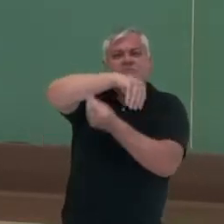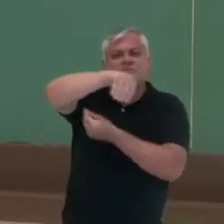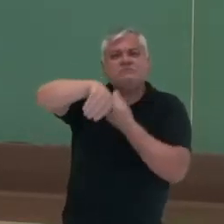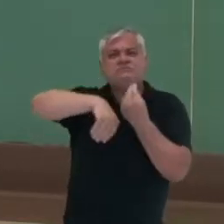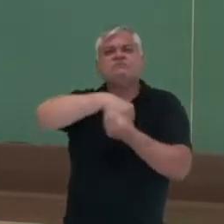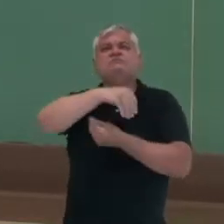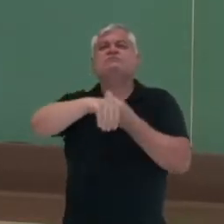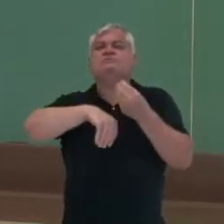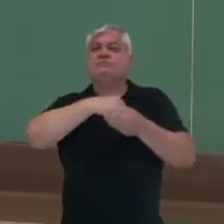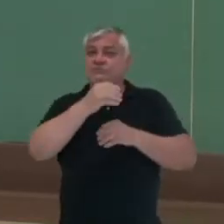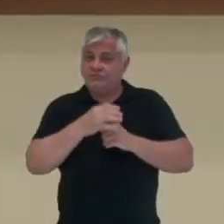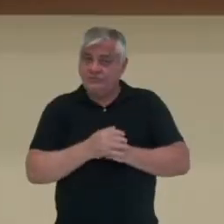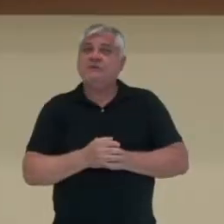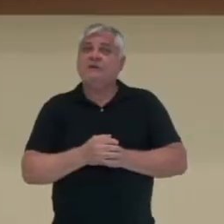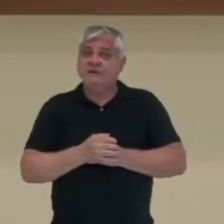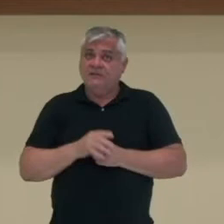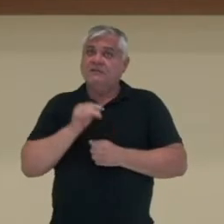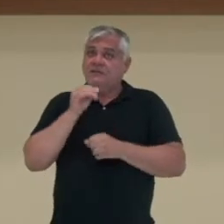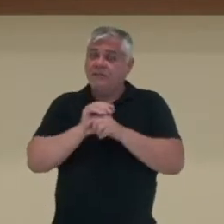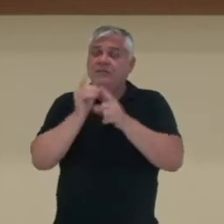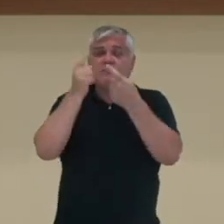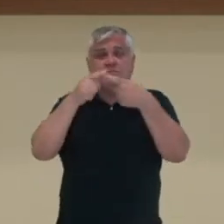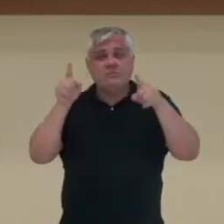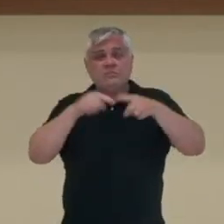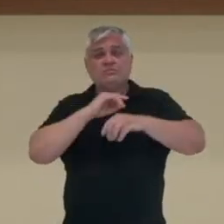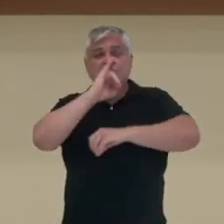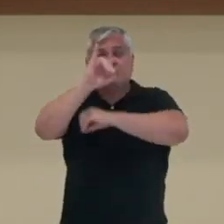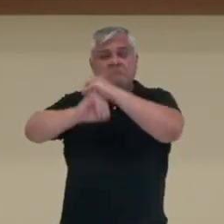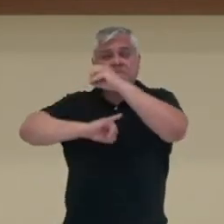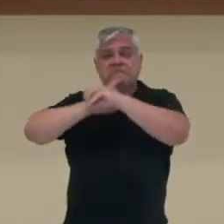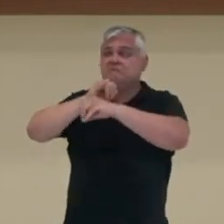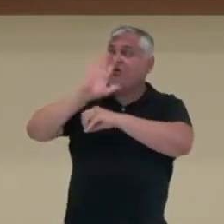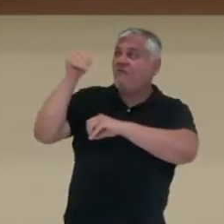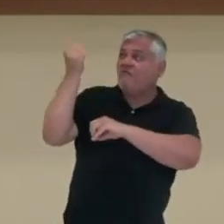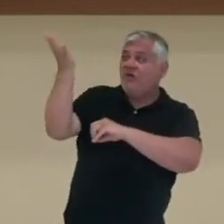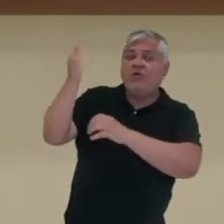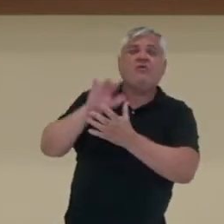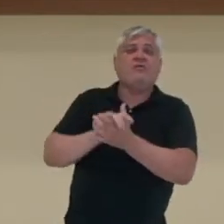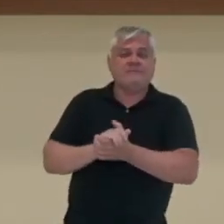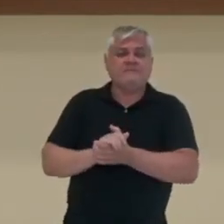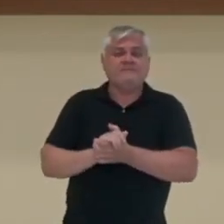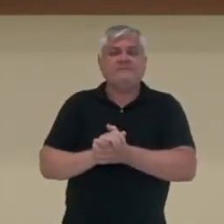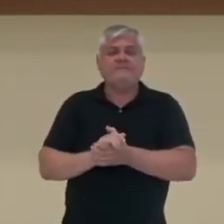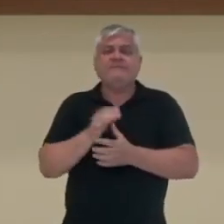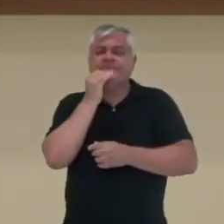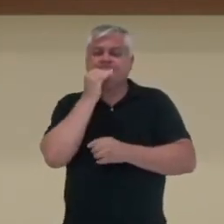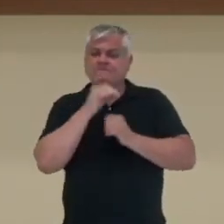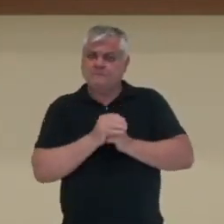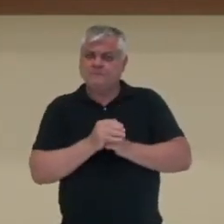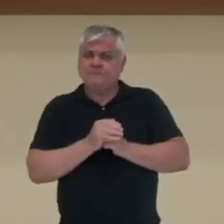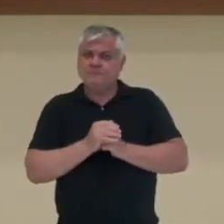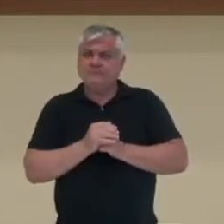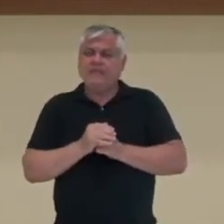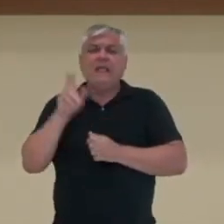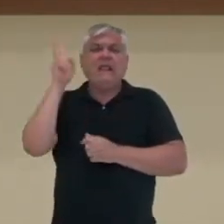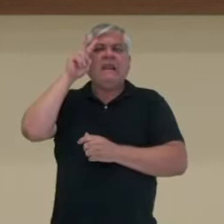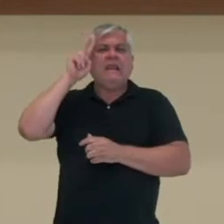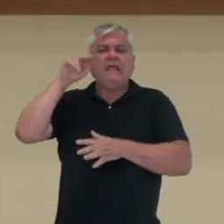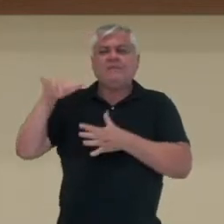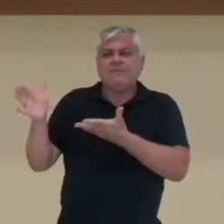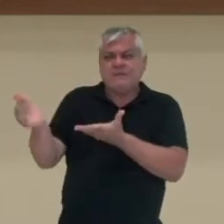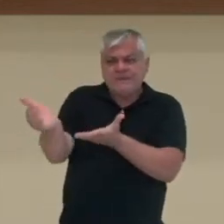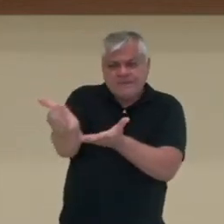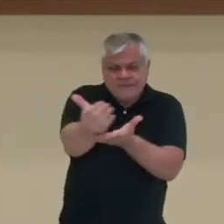música contemporânea internacional. Olha só, quando eu leio aqui resgate de sonoridades tradicionais